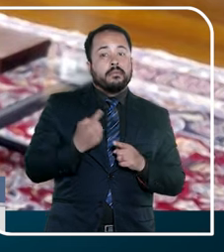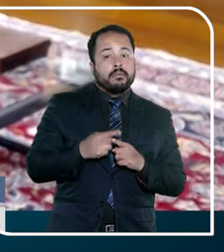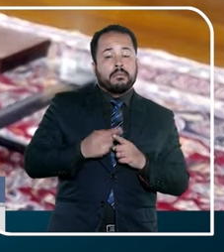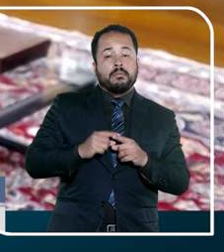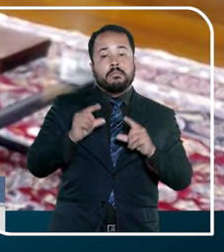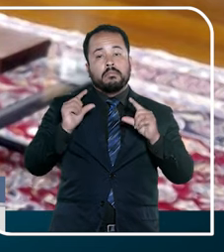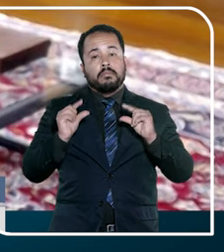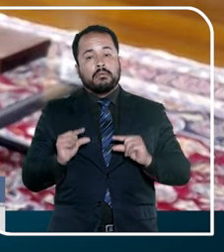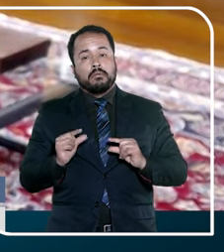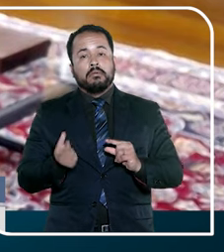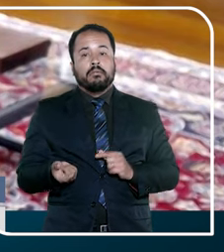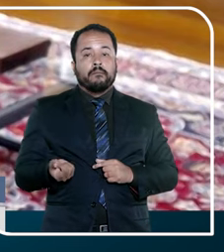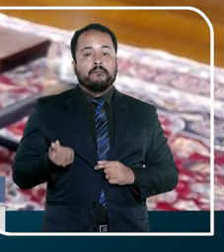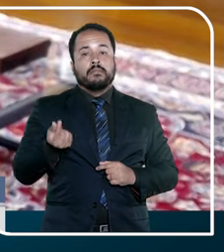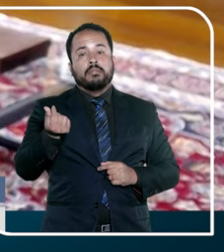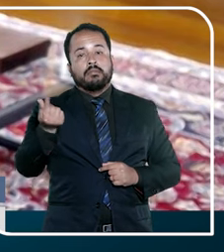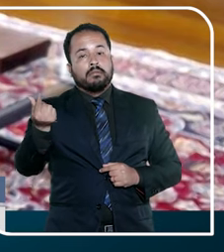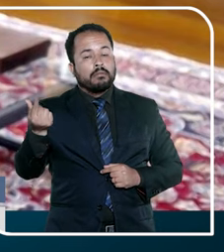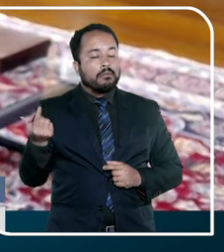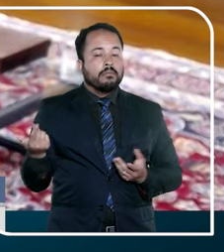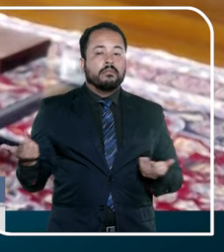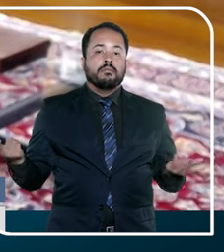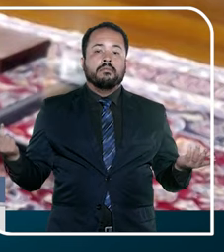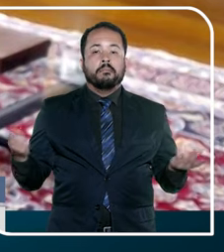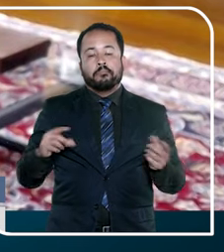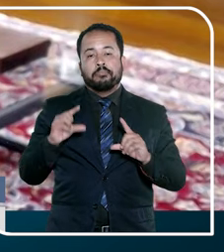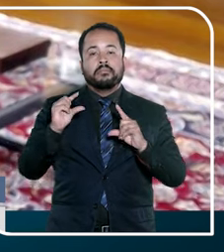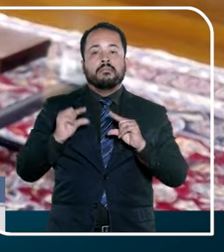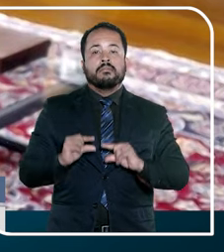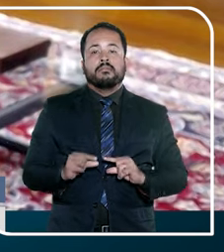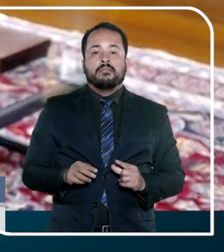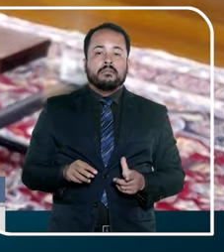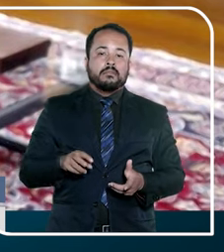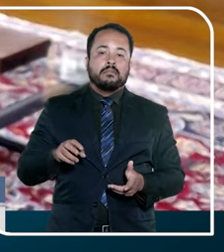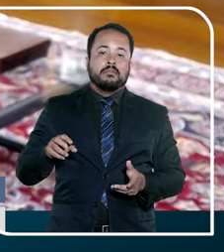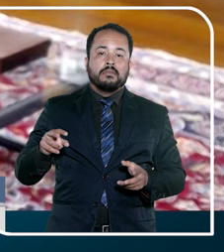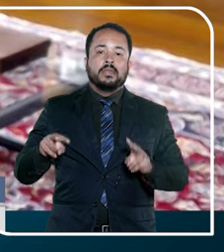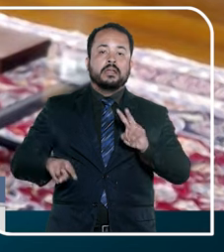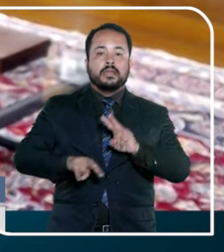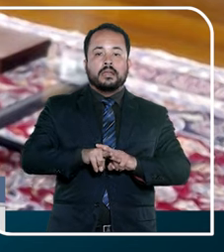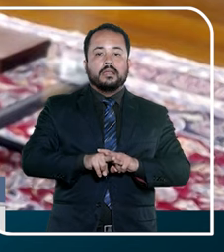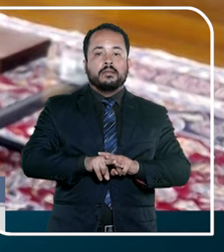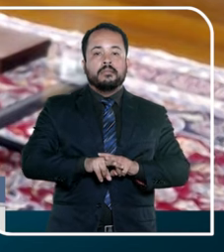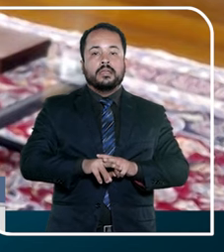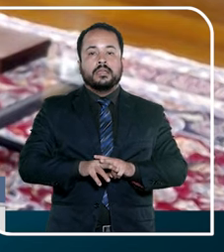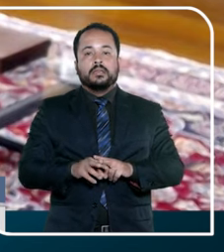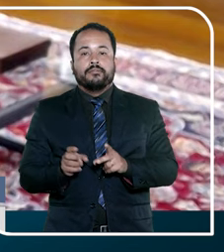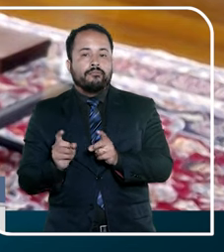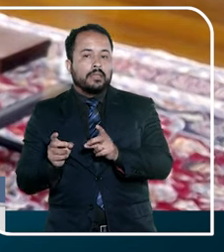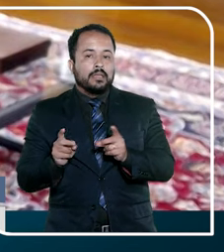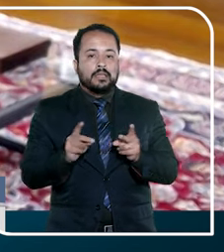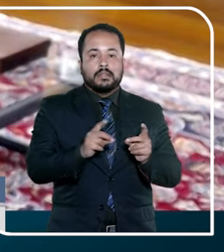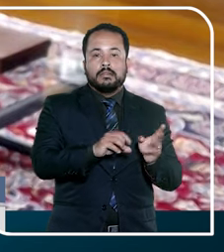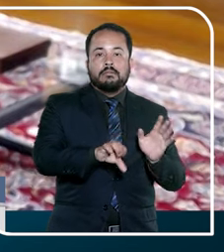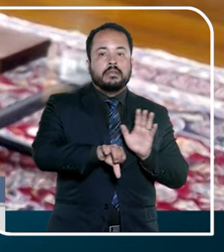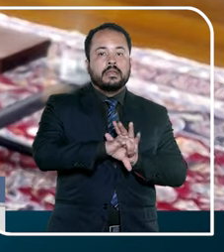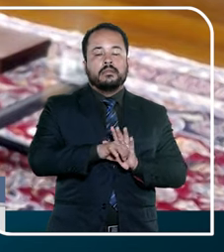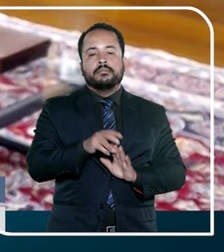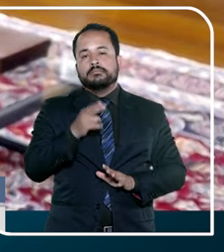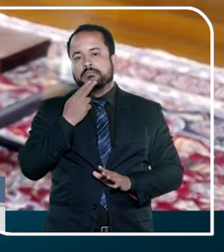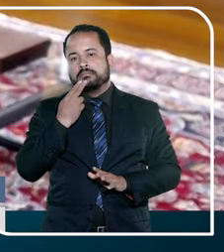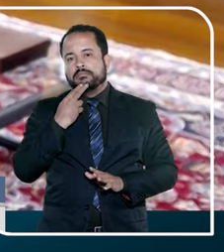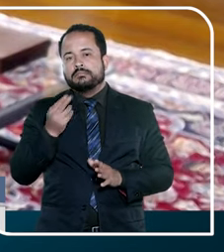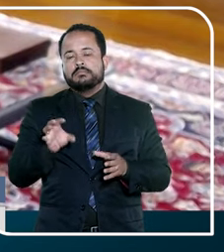compensador não é eh digamos assim não vale a pena para dizermos uma linguagem simples mover